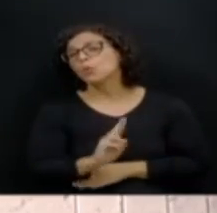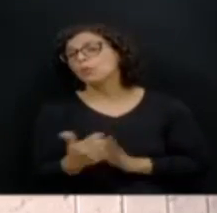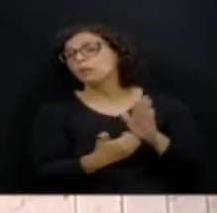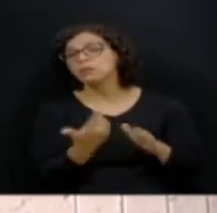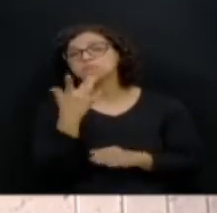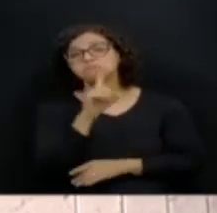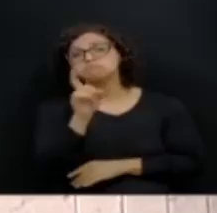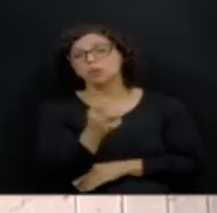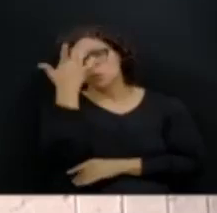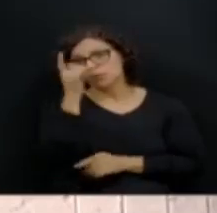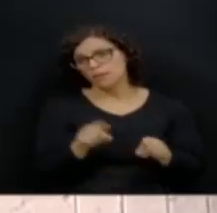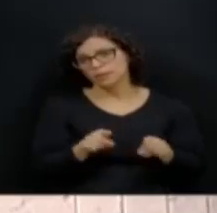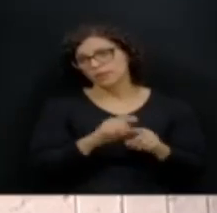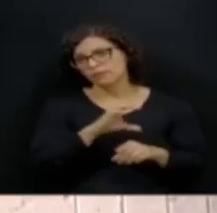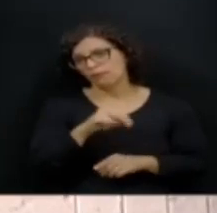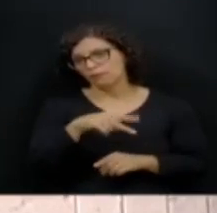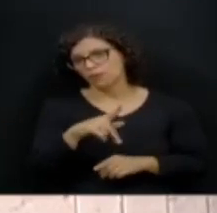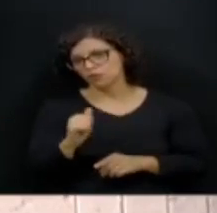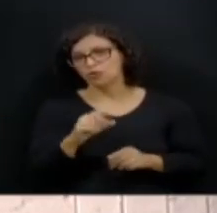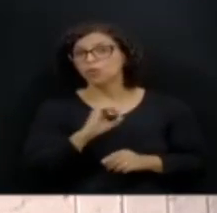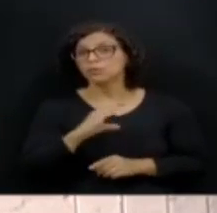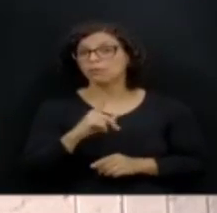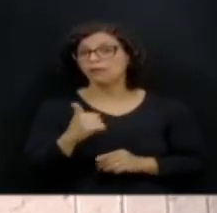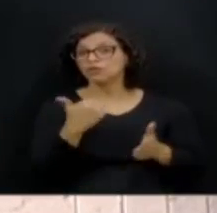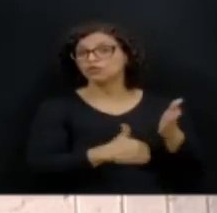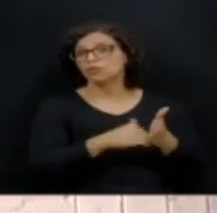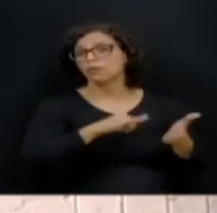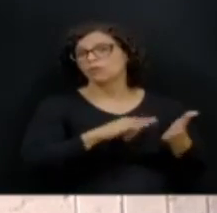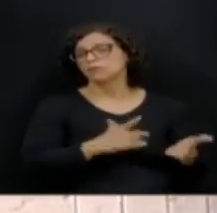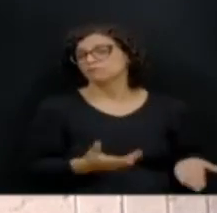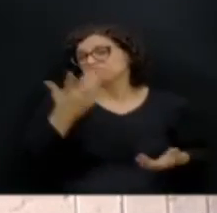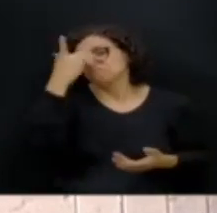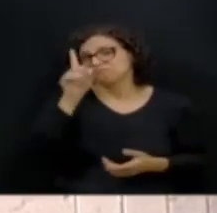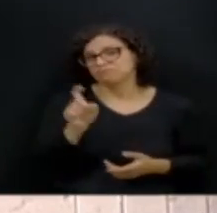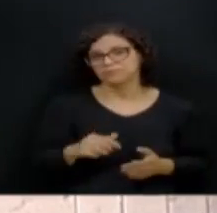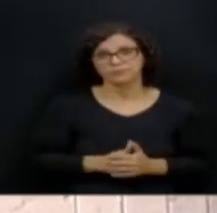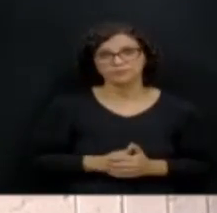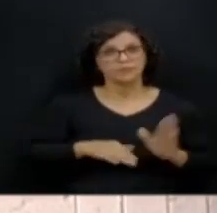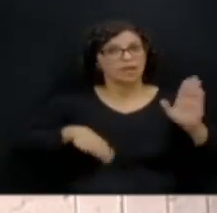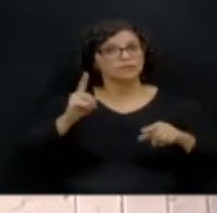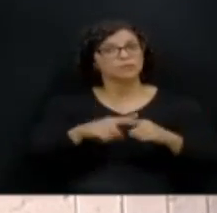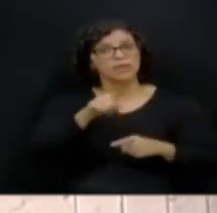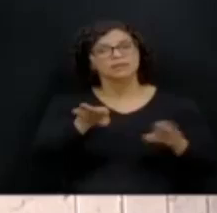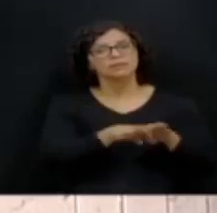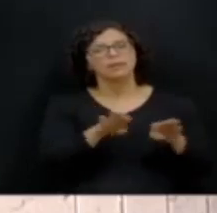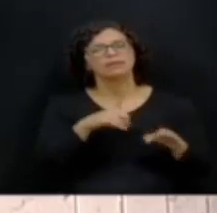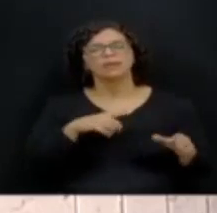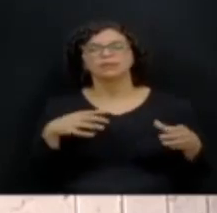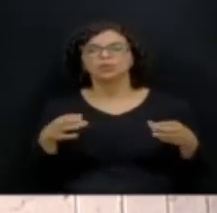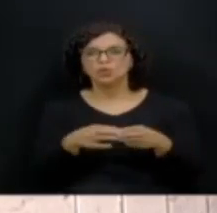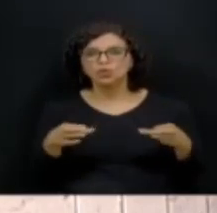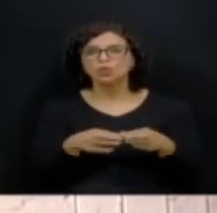quem são as empresas, os CNPJs ou os CPFs que são beneficiados. Talvez porque eles também façam